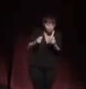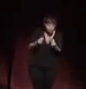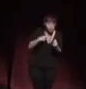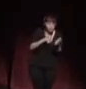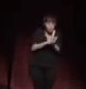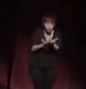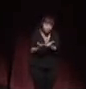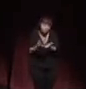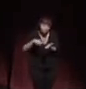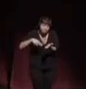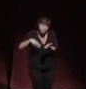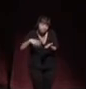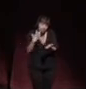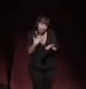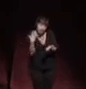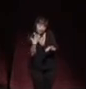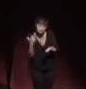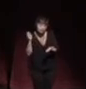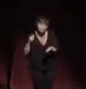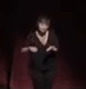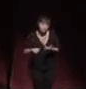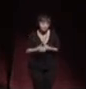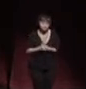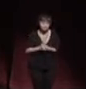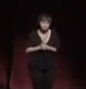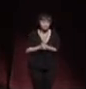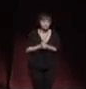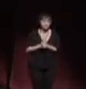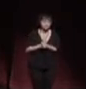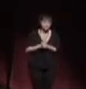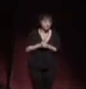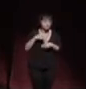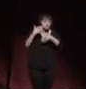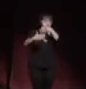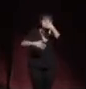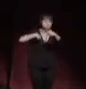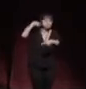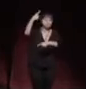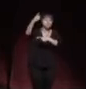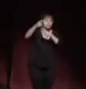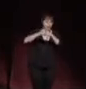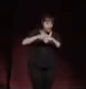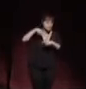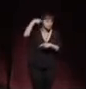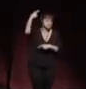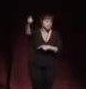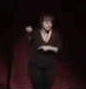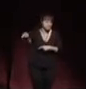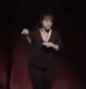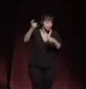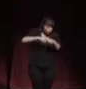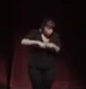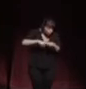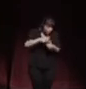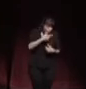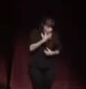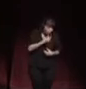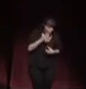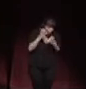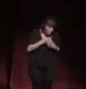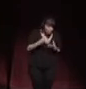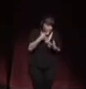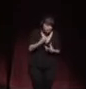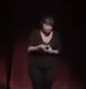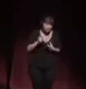livro. E retorna mais ou menos em um mês, porque não era sua tarefa. Ao mês ele volta e fala, e a secretária